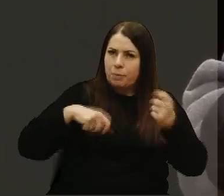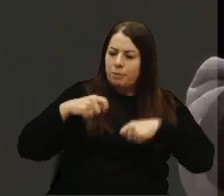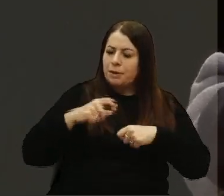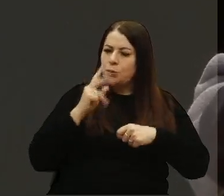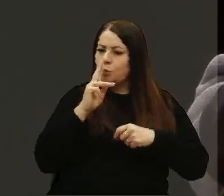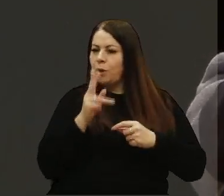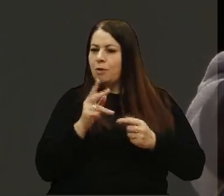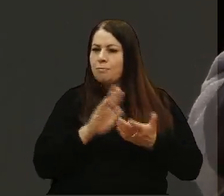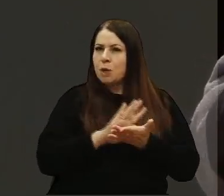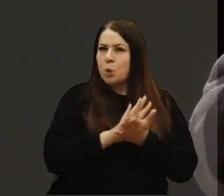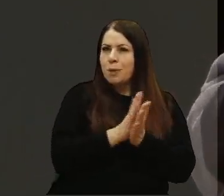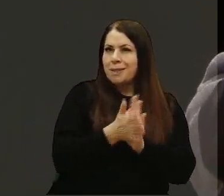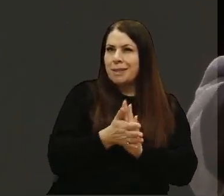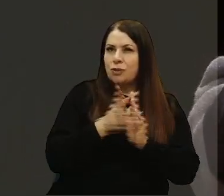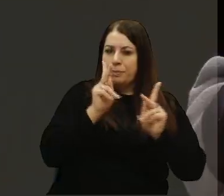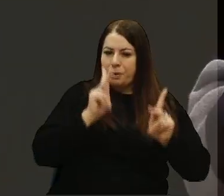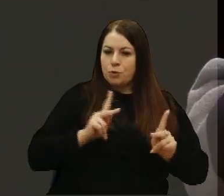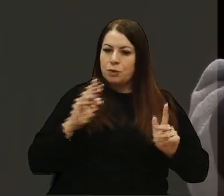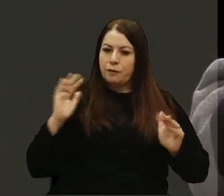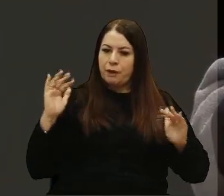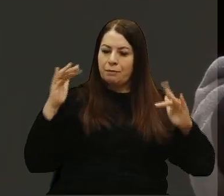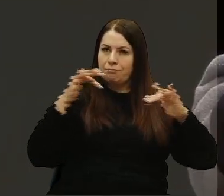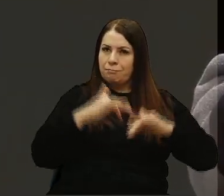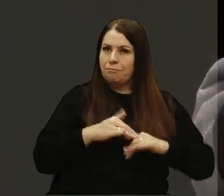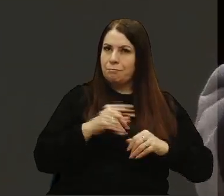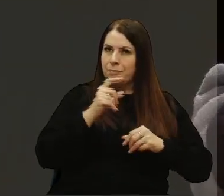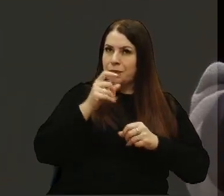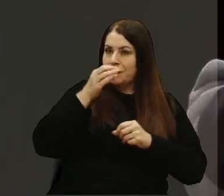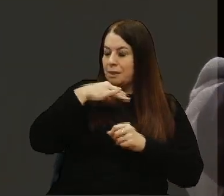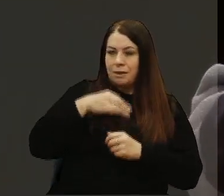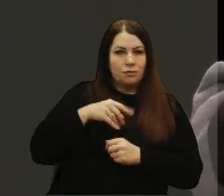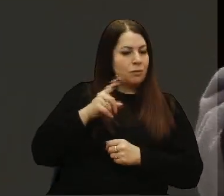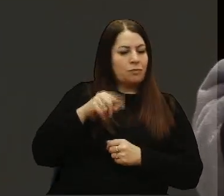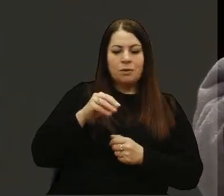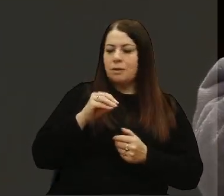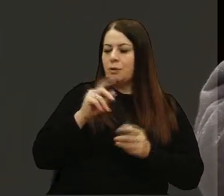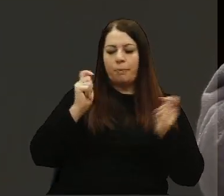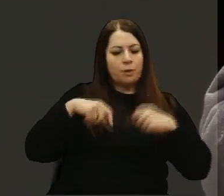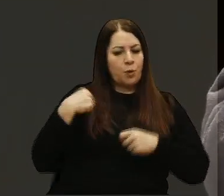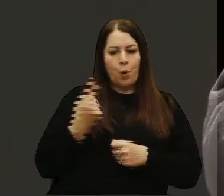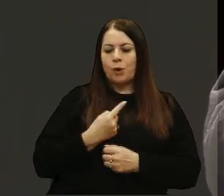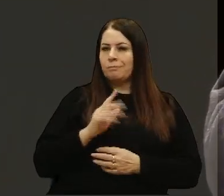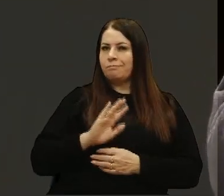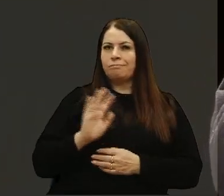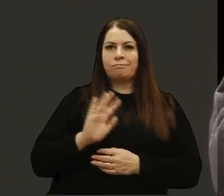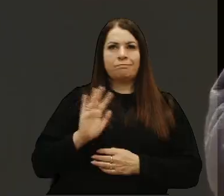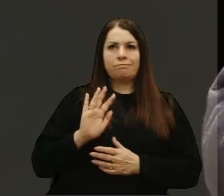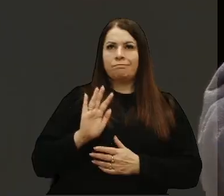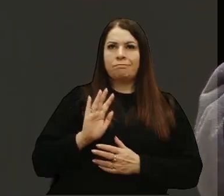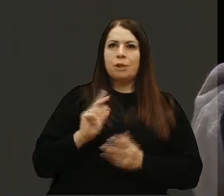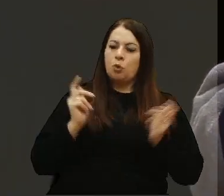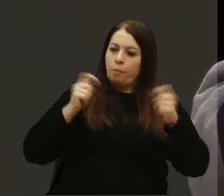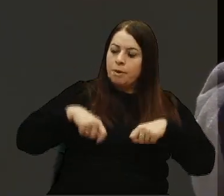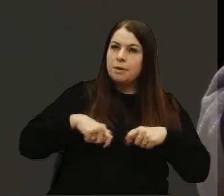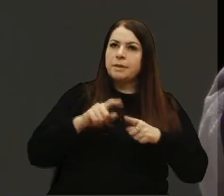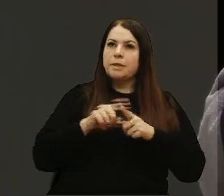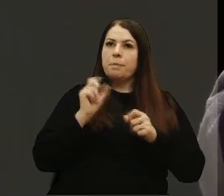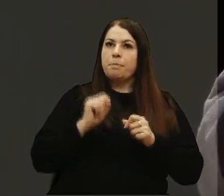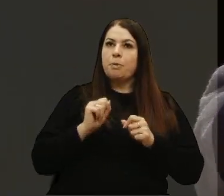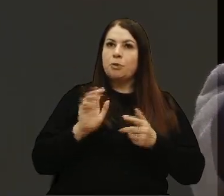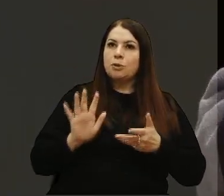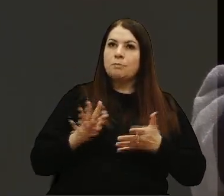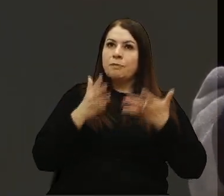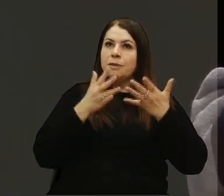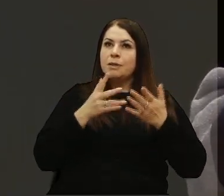com a xenofobia, como bem tratou Vossa Excelência, presidente, não é mais competência nossa. É competência daquele que pode promover